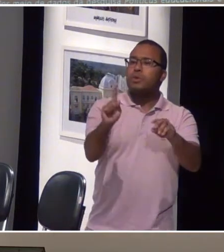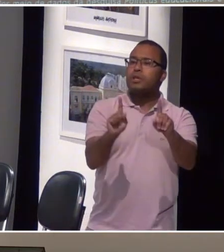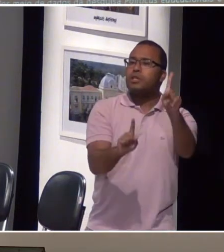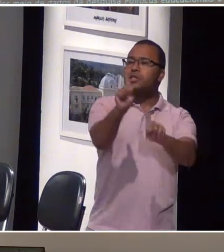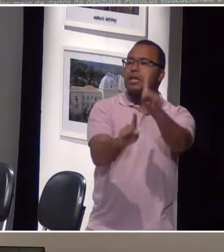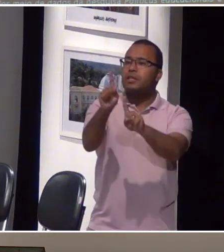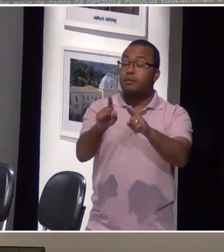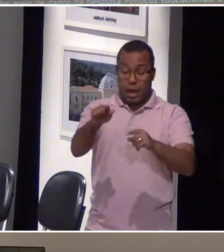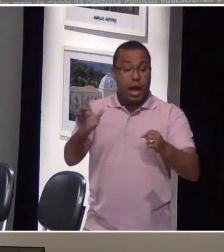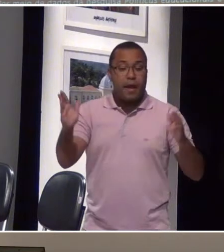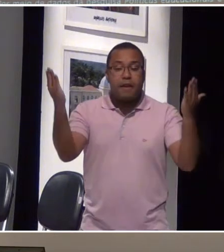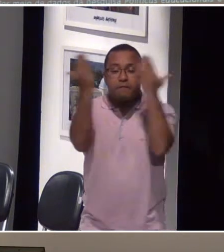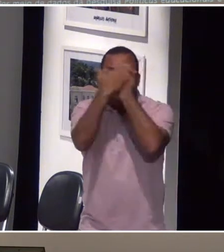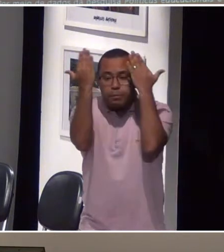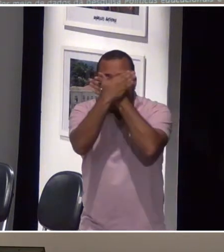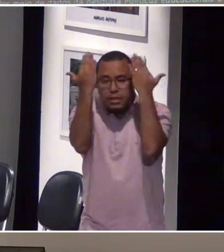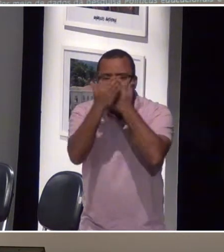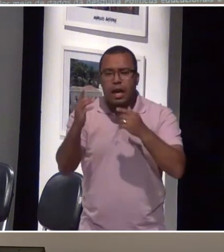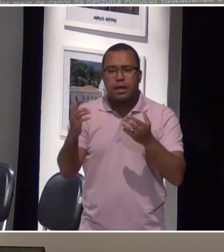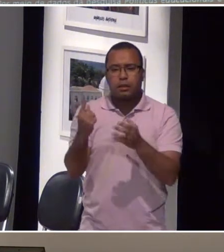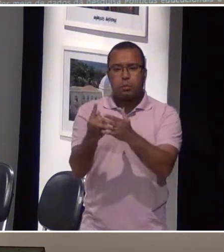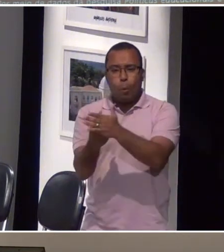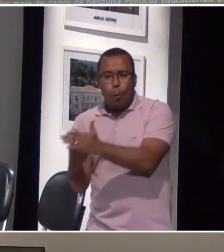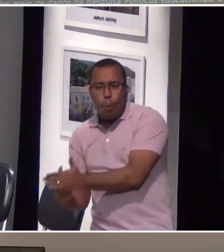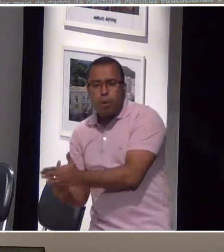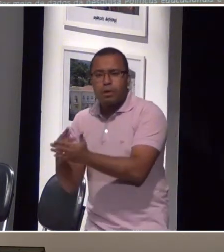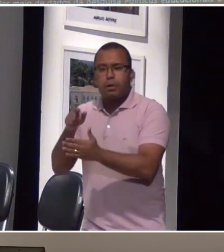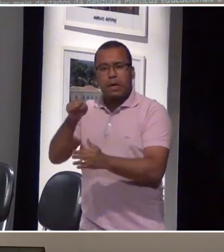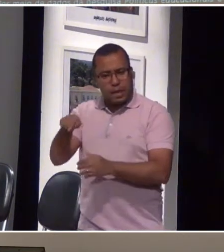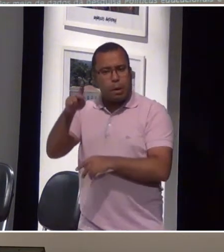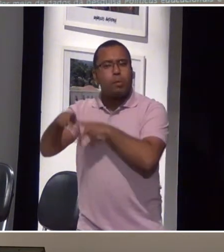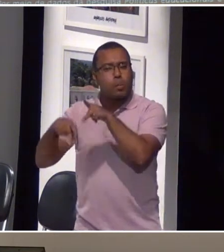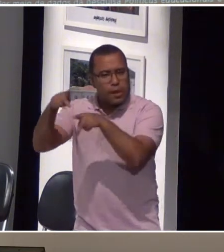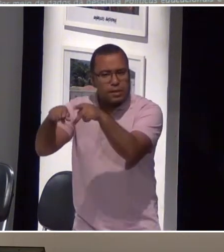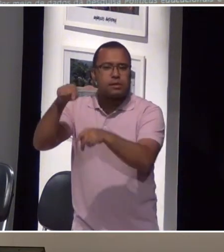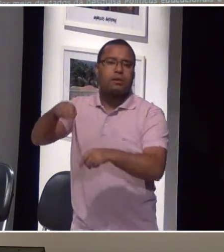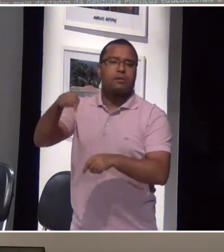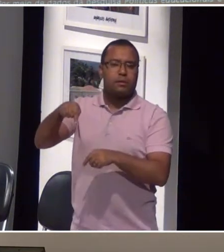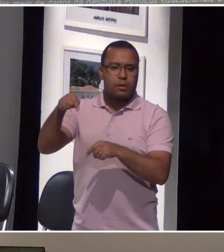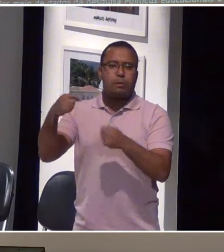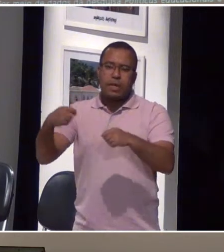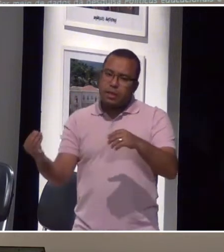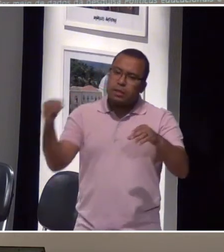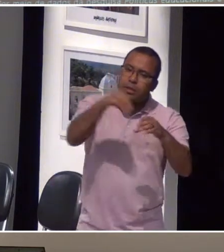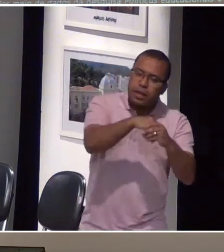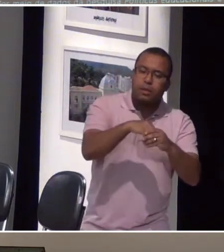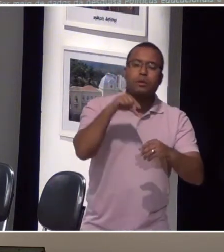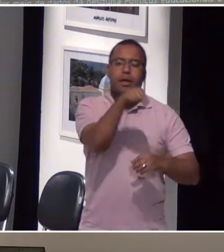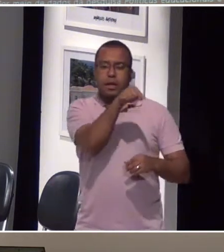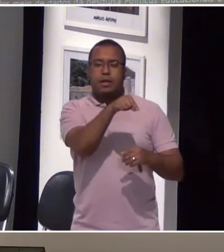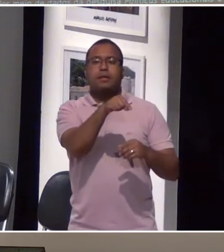estatísticas, ou seja, elas são invisibilizadas enquanto uma população que também estaria dentro dessa